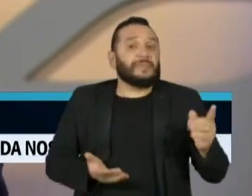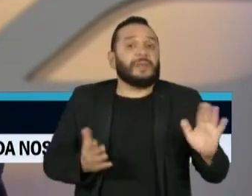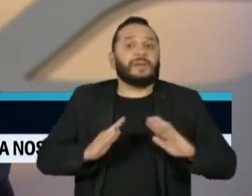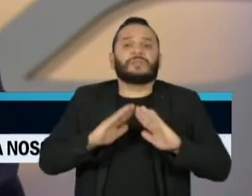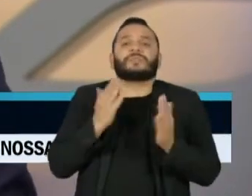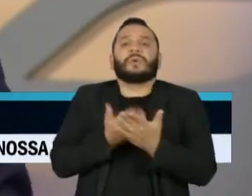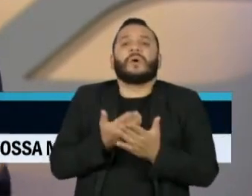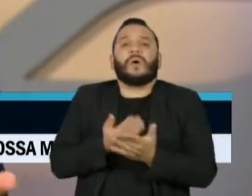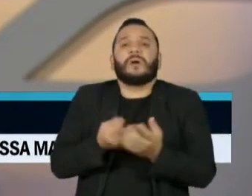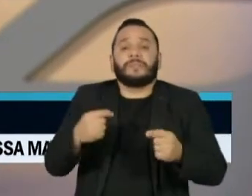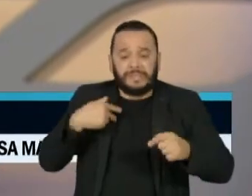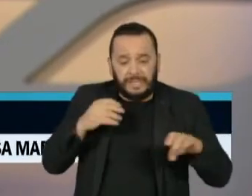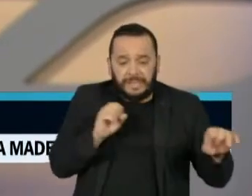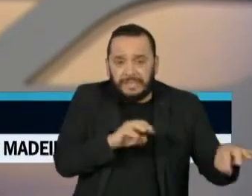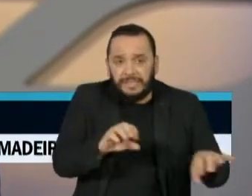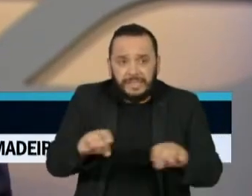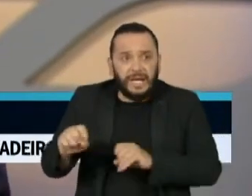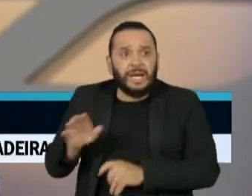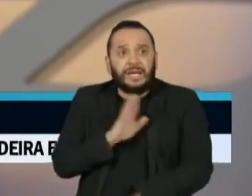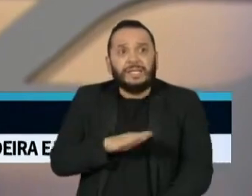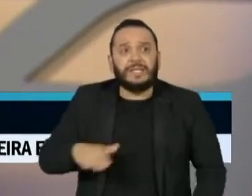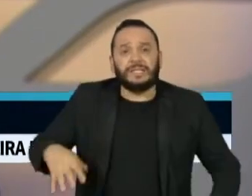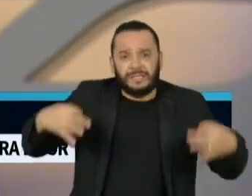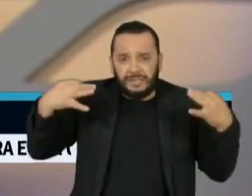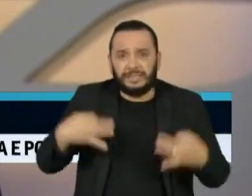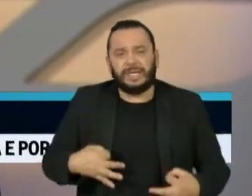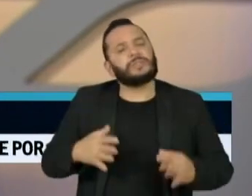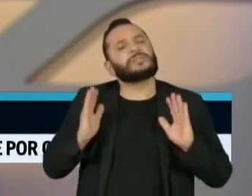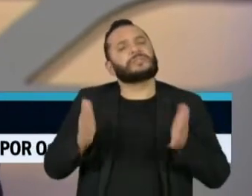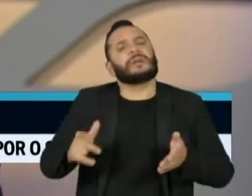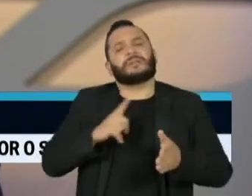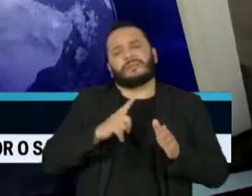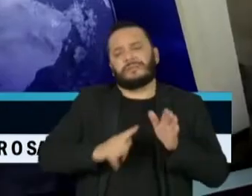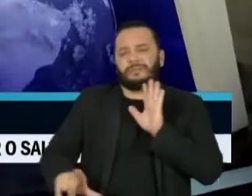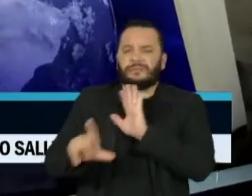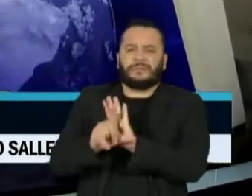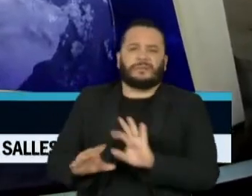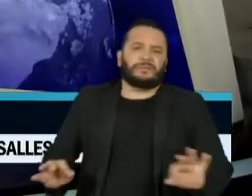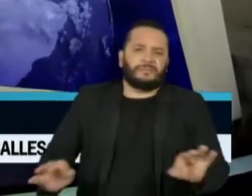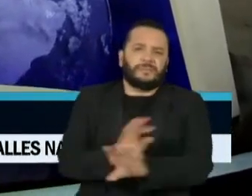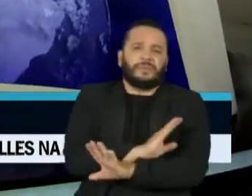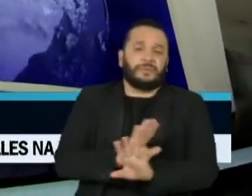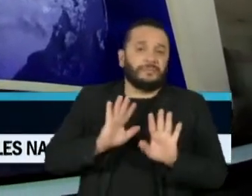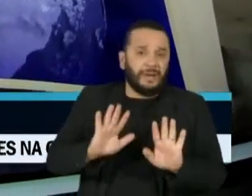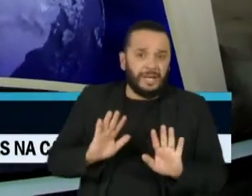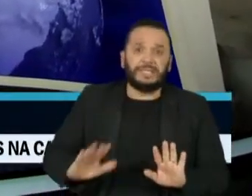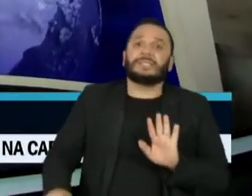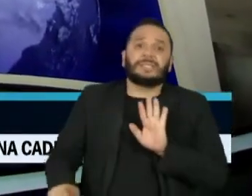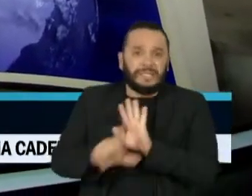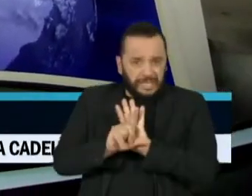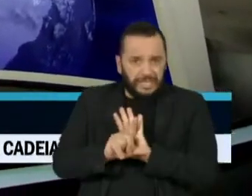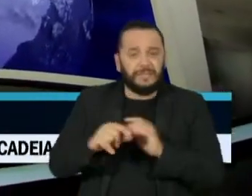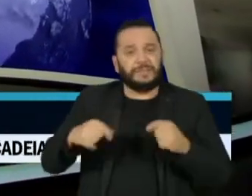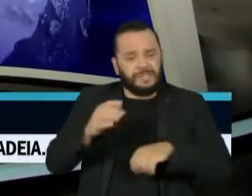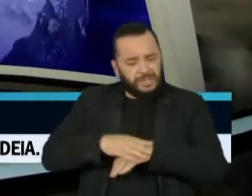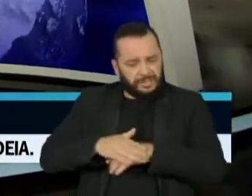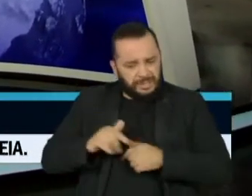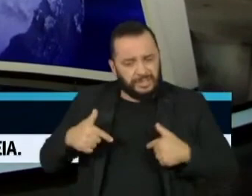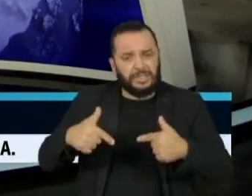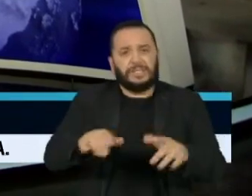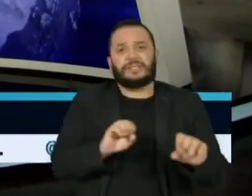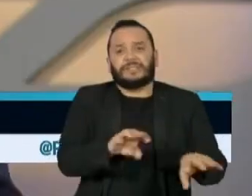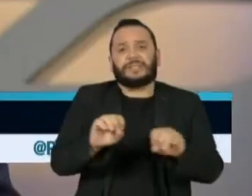servir de base. A gente já tem leis, né? Leis que precisam ser basicamente utilizadas para poder educar as pessoas